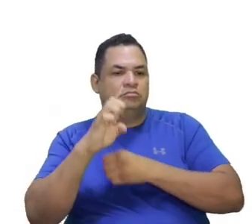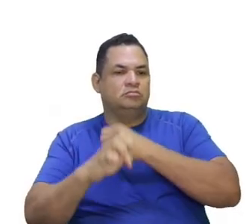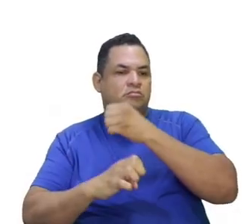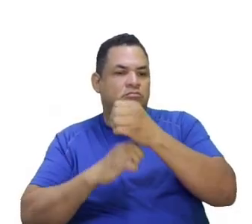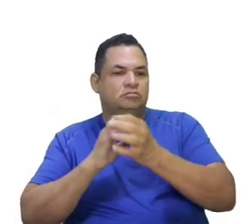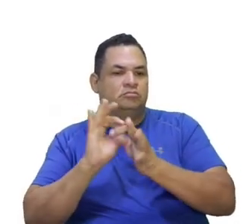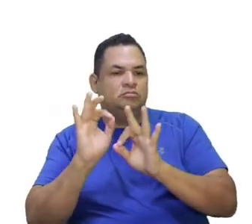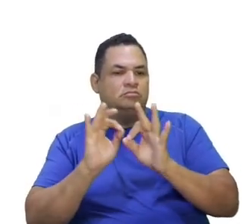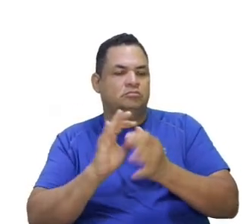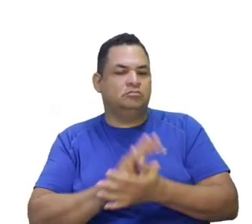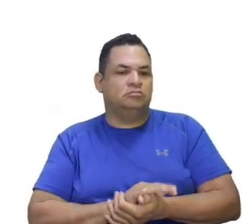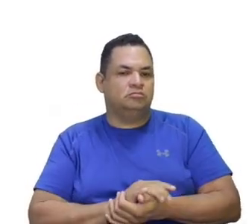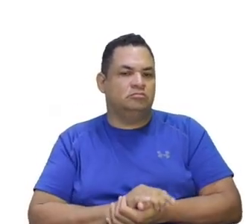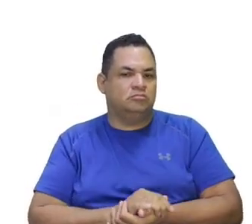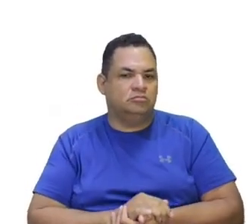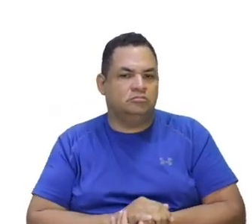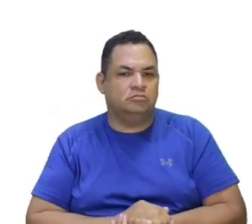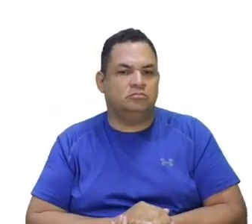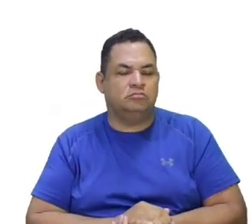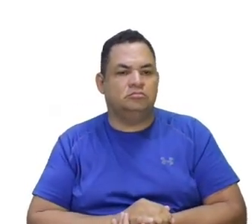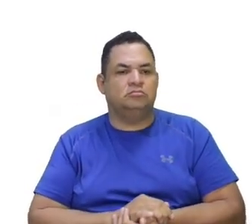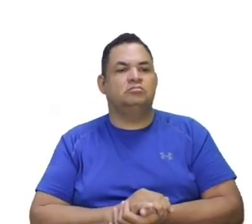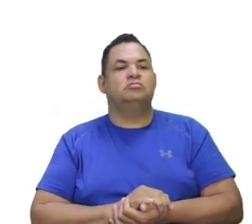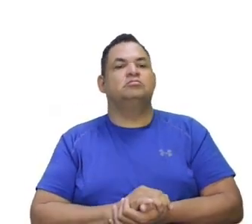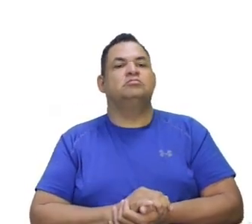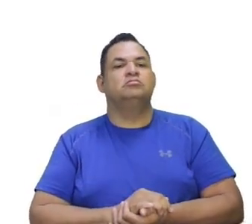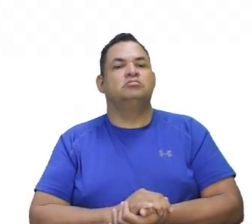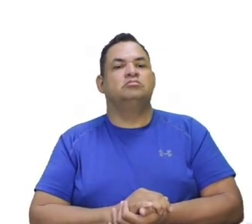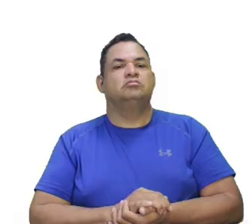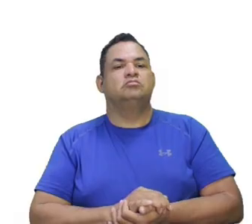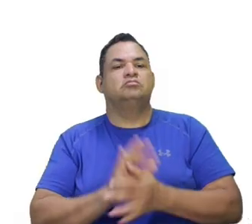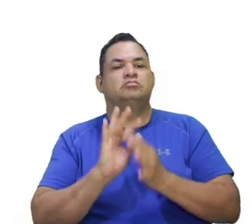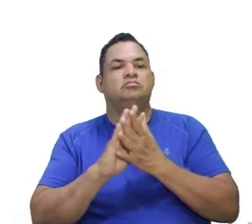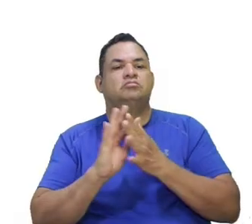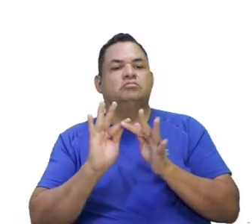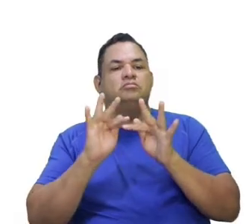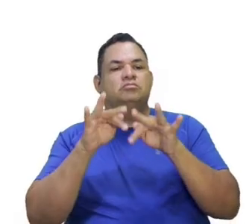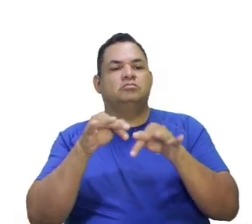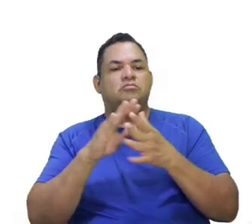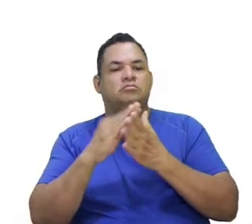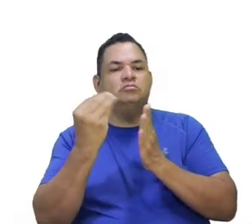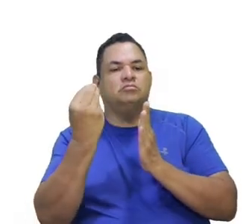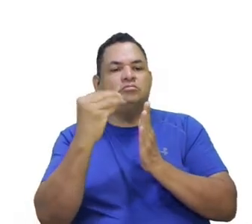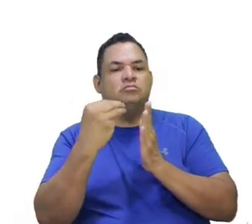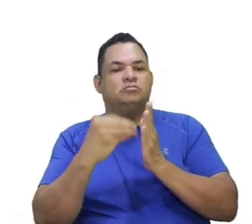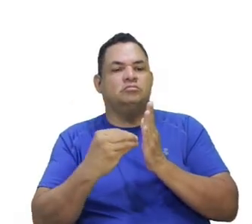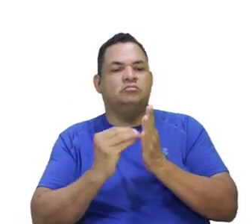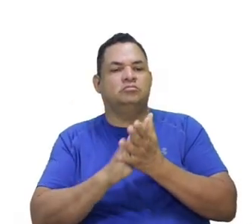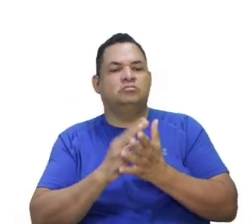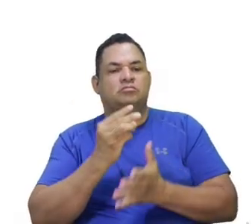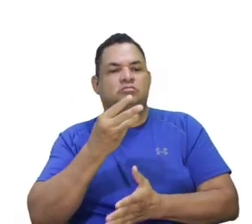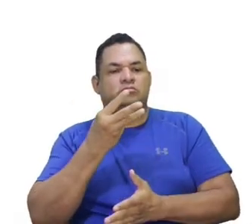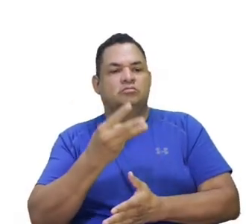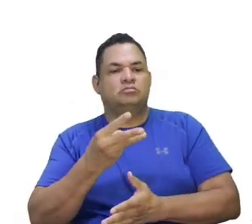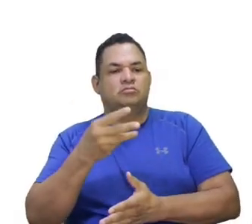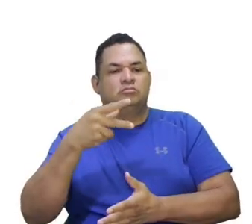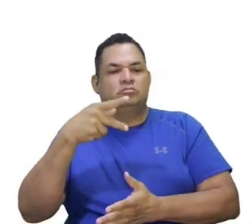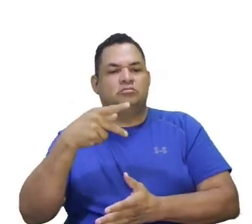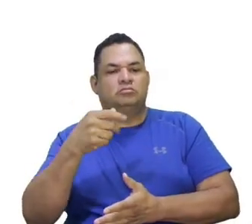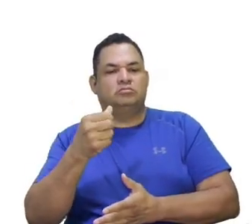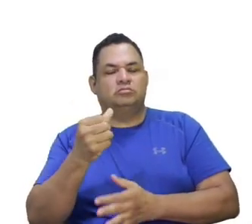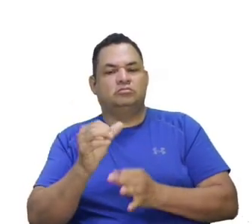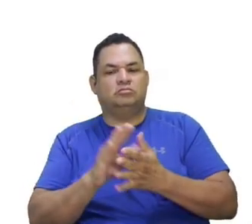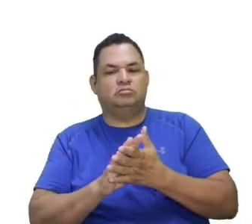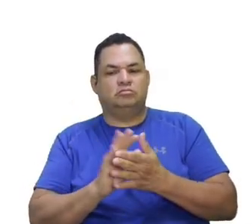esse nível ele deixa de existir. Quem vai ser o último a ser preenchido? Vai ser o